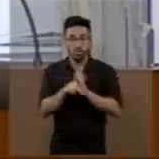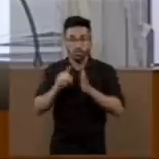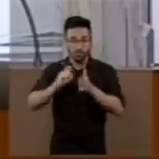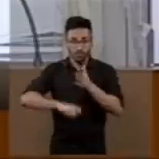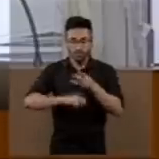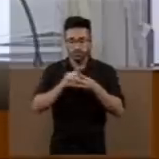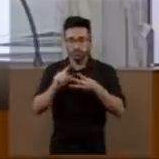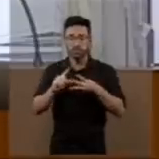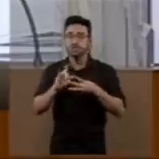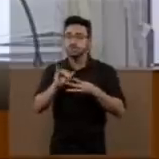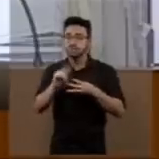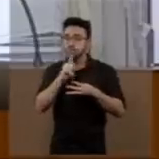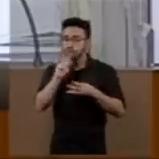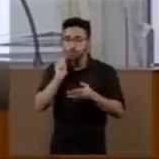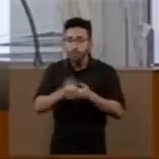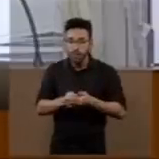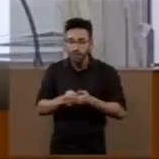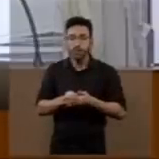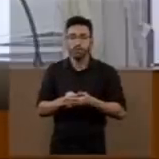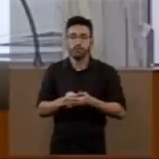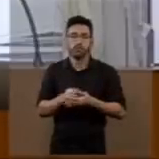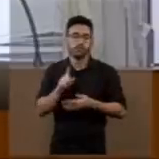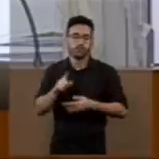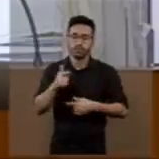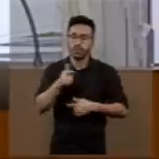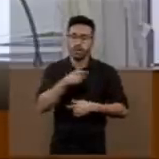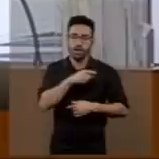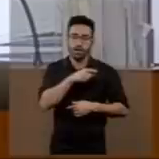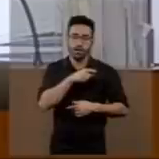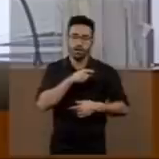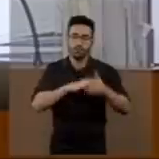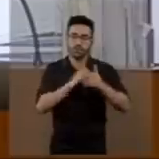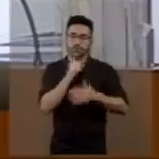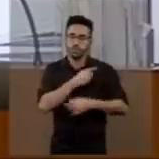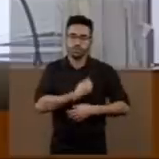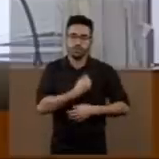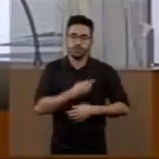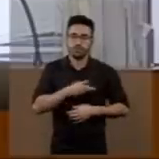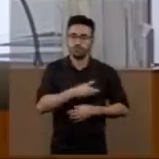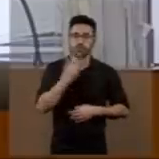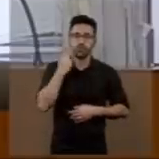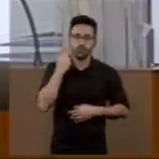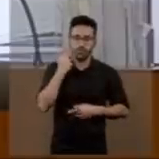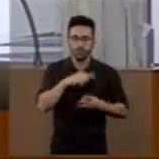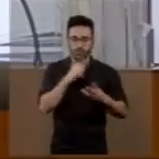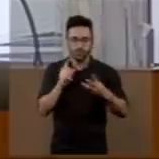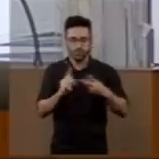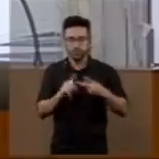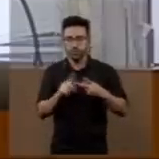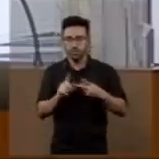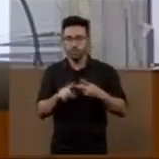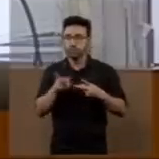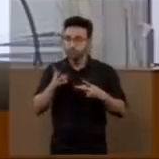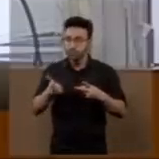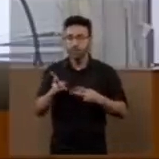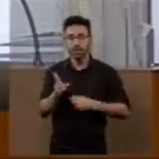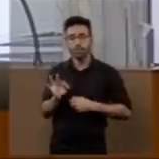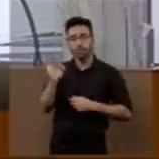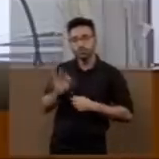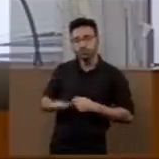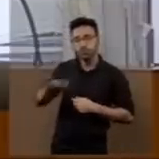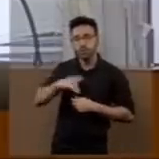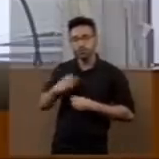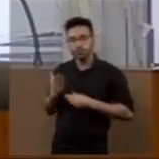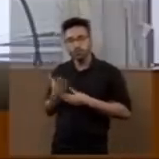aberto, cujo não pagamento implica restrição ao funcionamento da empresa. 2. Manutenção proporcional e razoável do devido